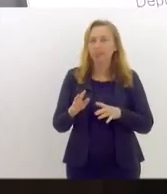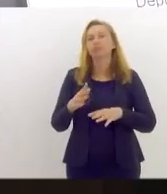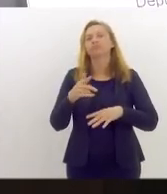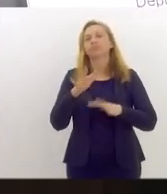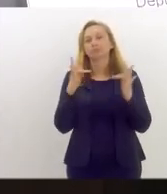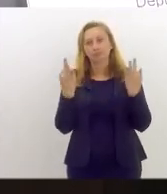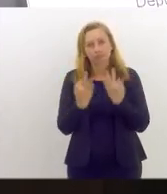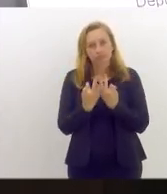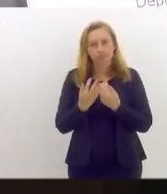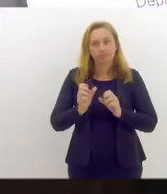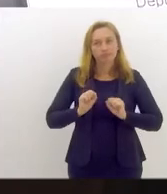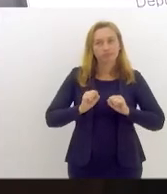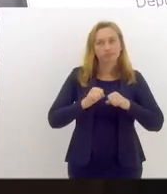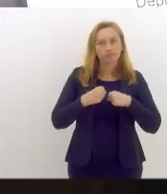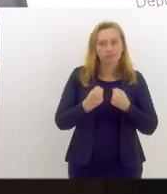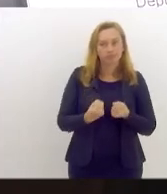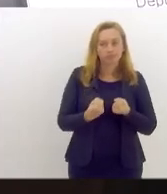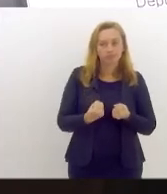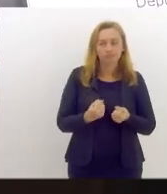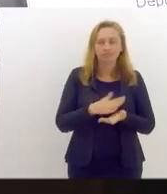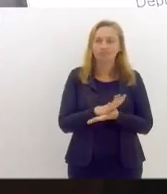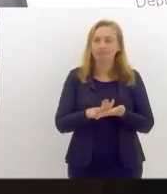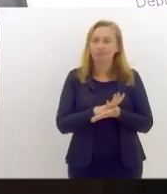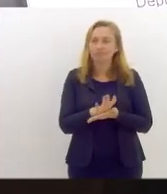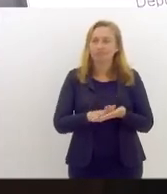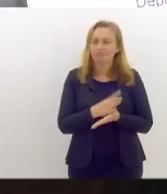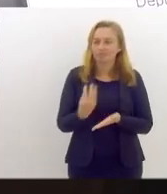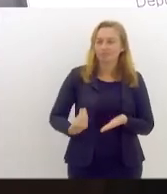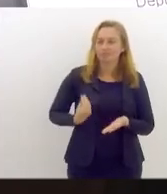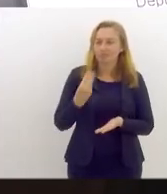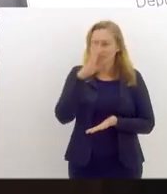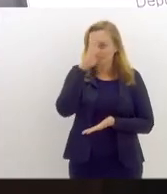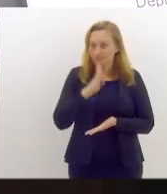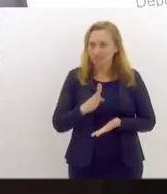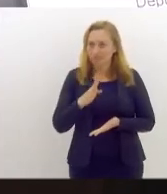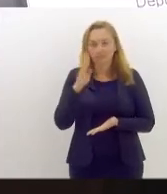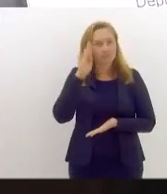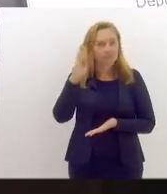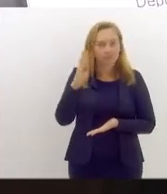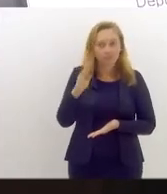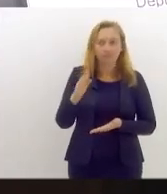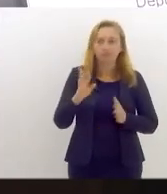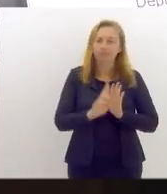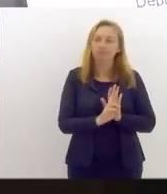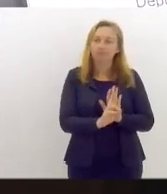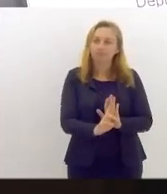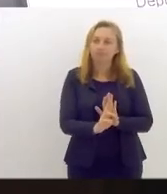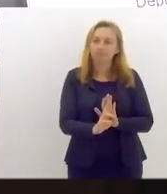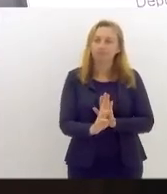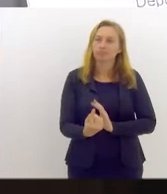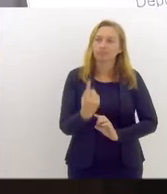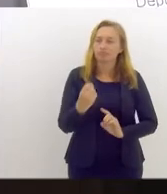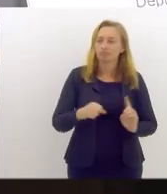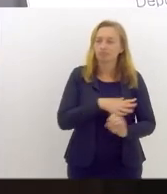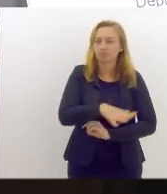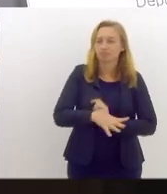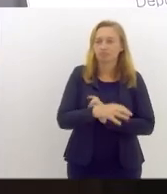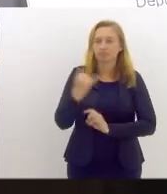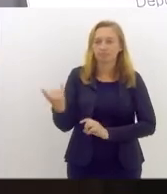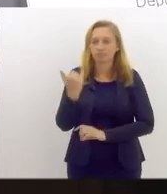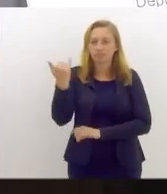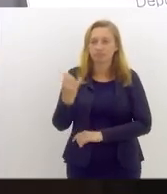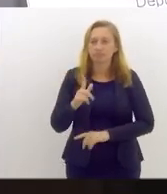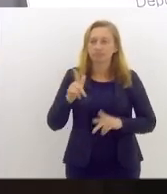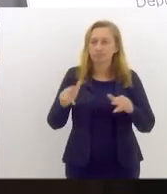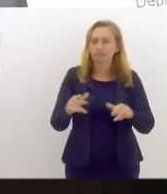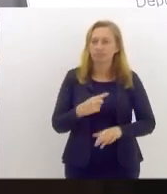tem um sacrifício nada nessa vida é de graça e principalmente para representar uma sociedade tão importante quanto